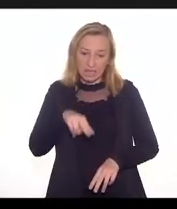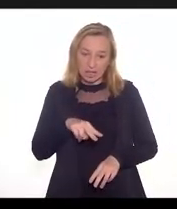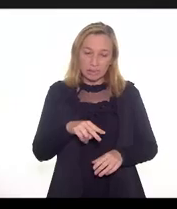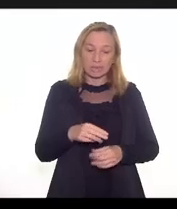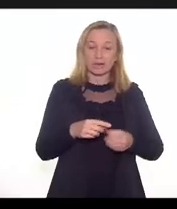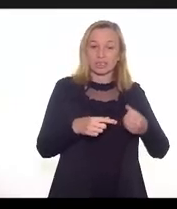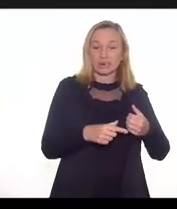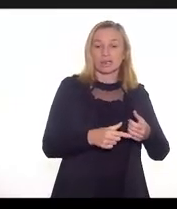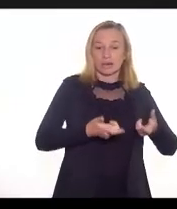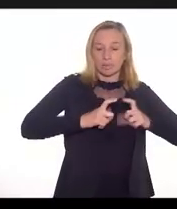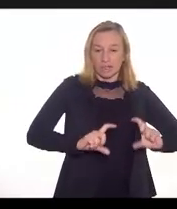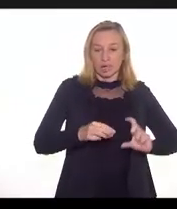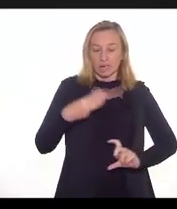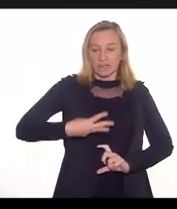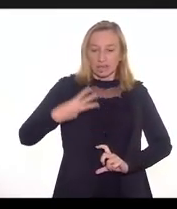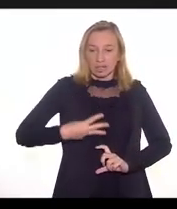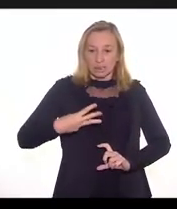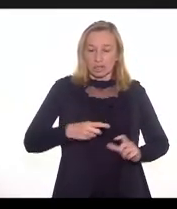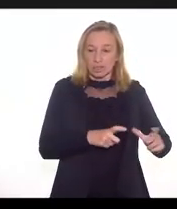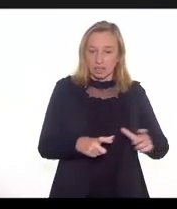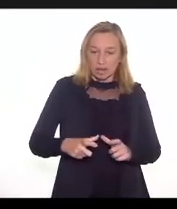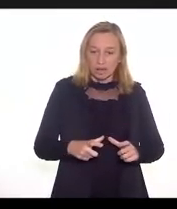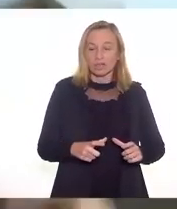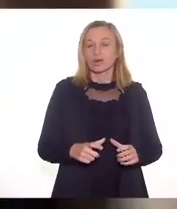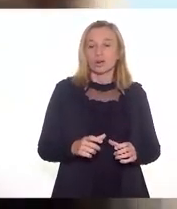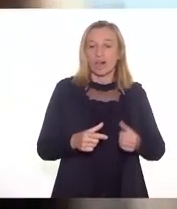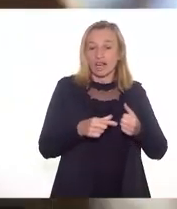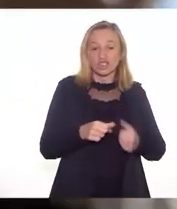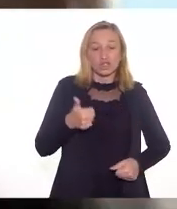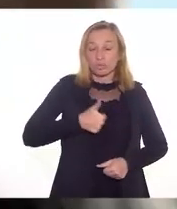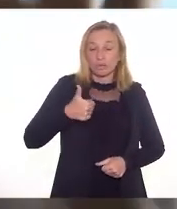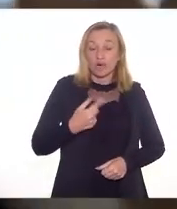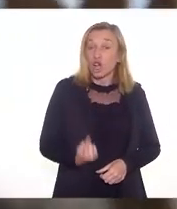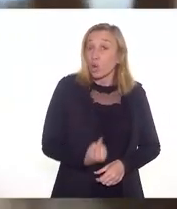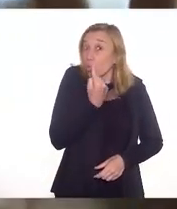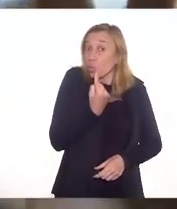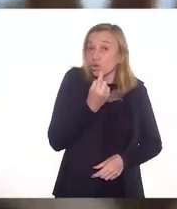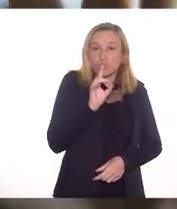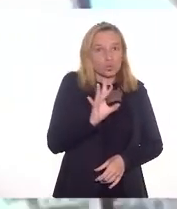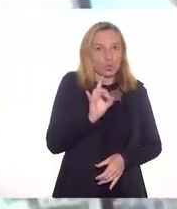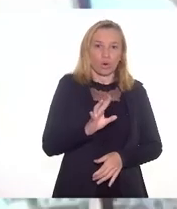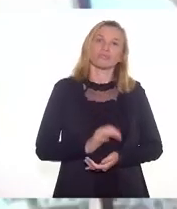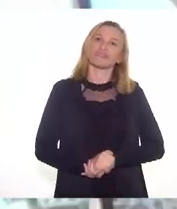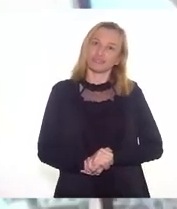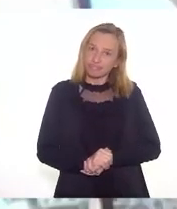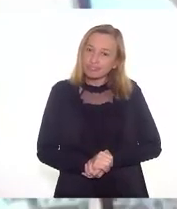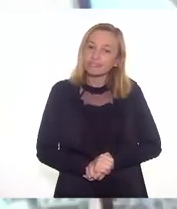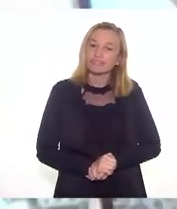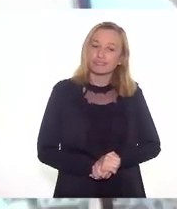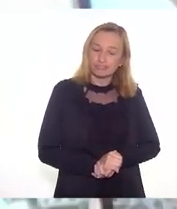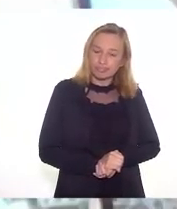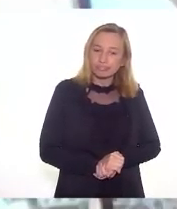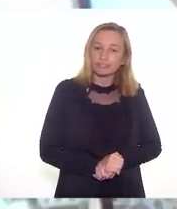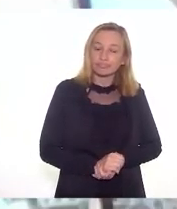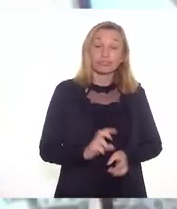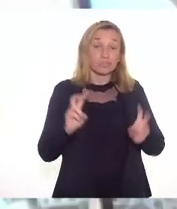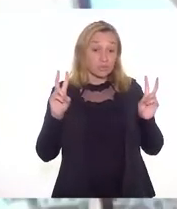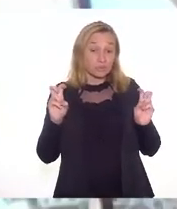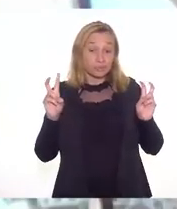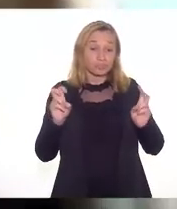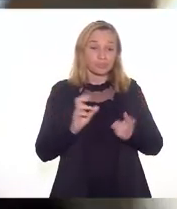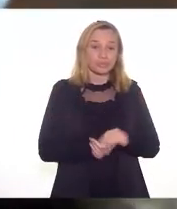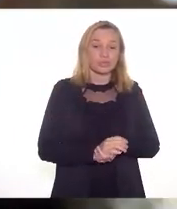Os estabelecimentos contemplados no artigo 1º. Ele está falando única e exclusivamente sobre a questão